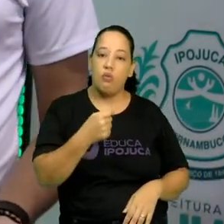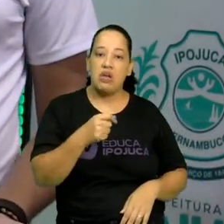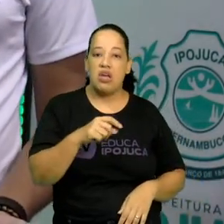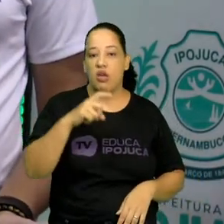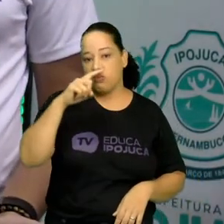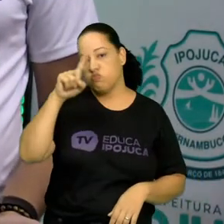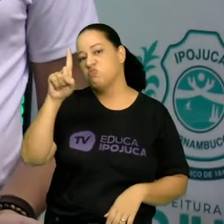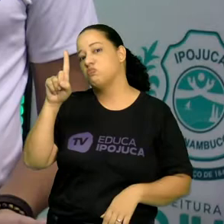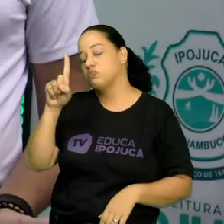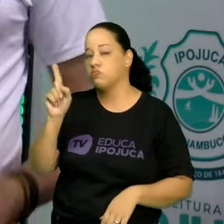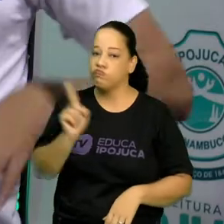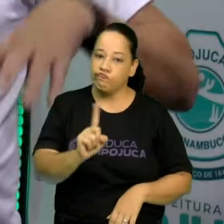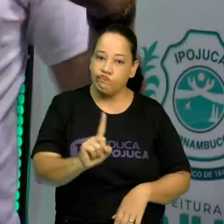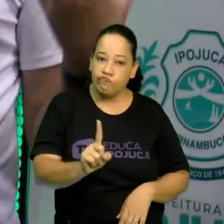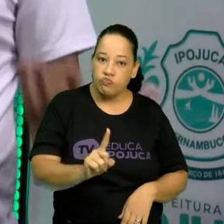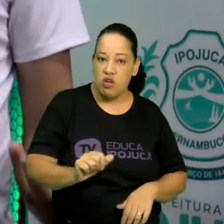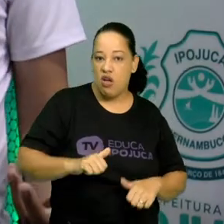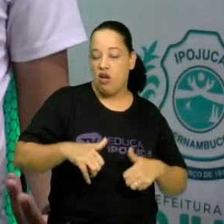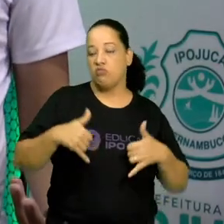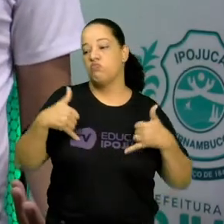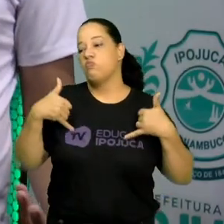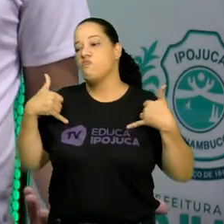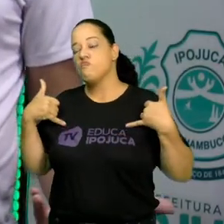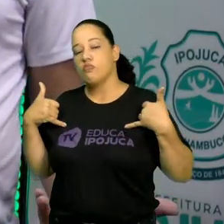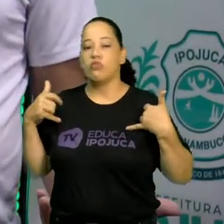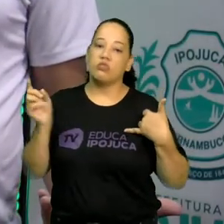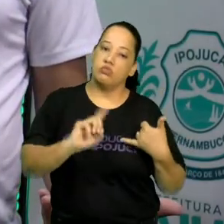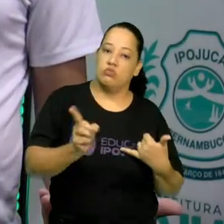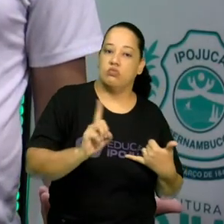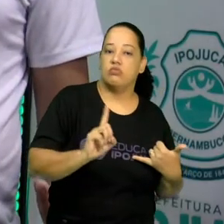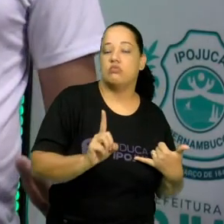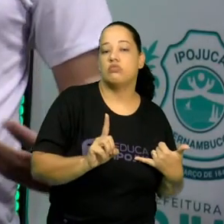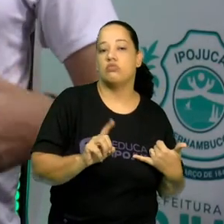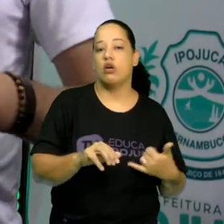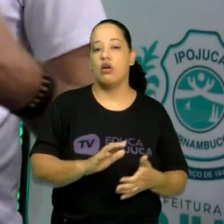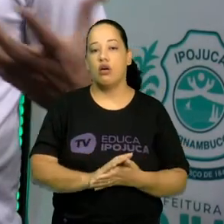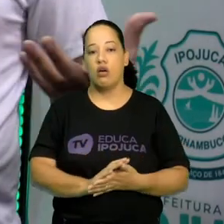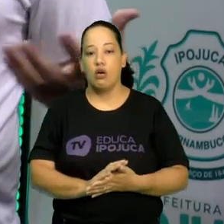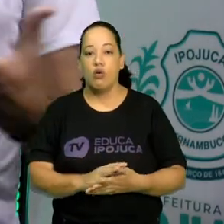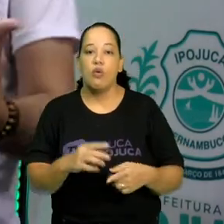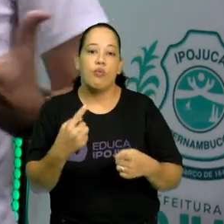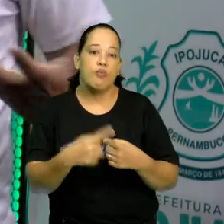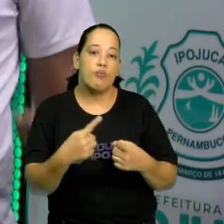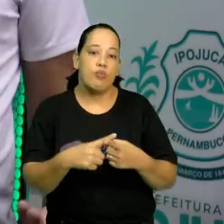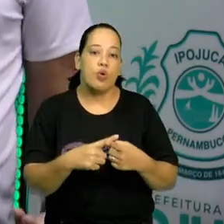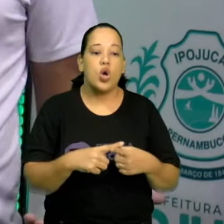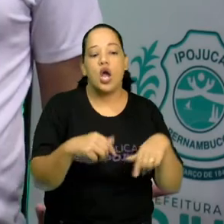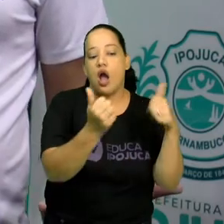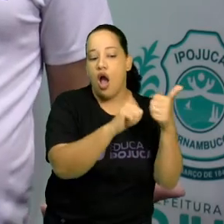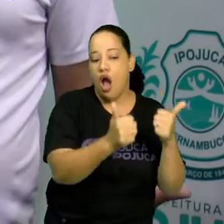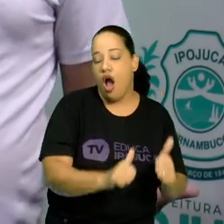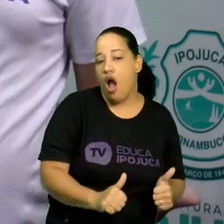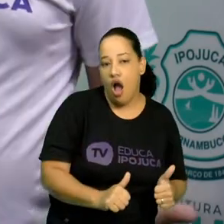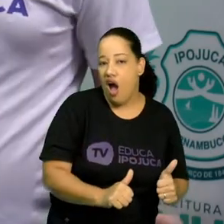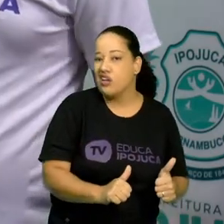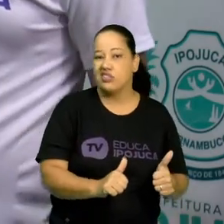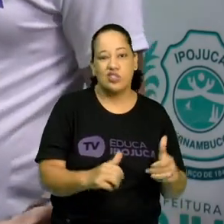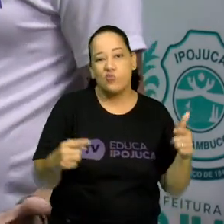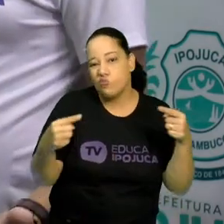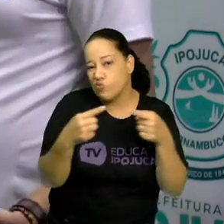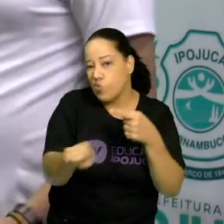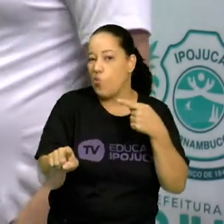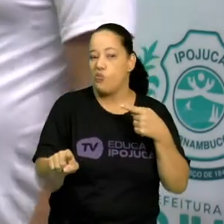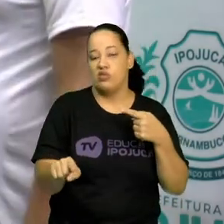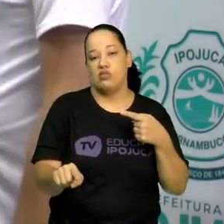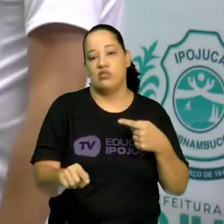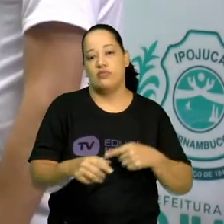arrogantes, sabe? A arrogância não cai bem. A arte não nos permite isso, ok?